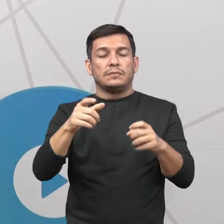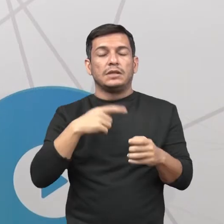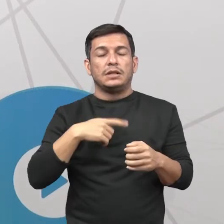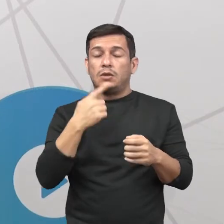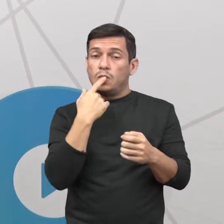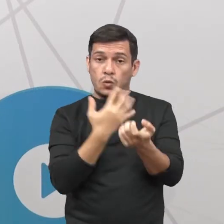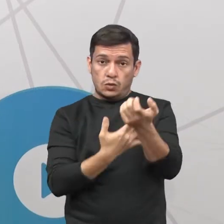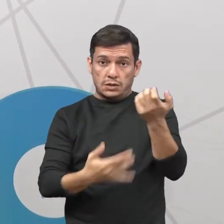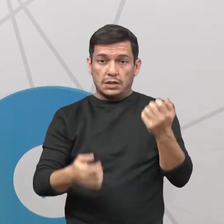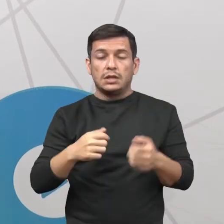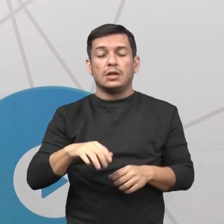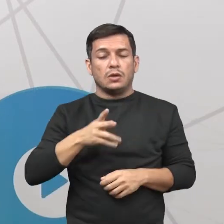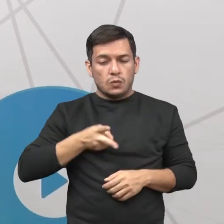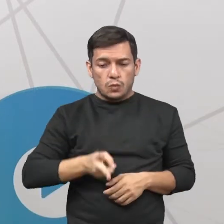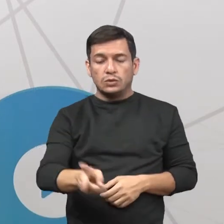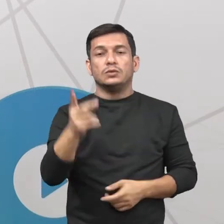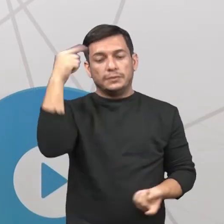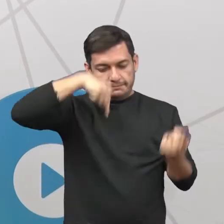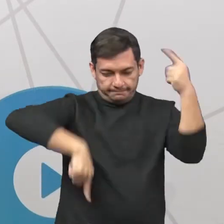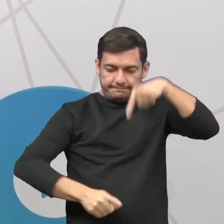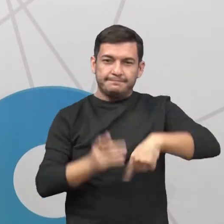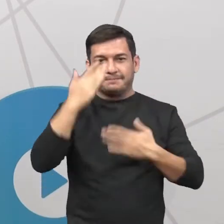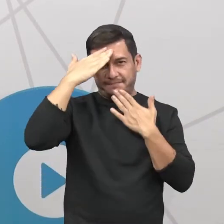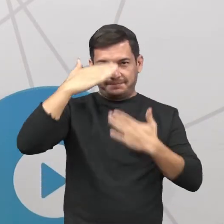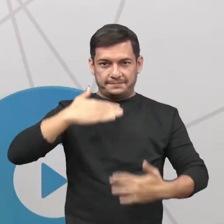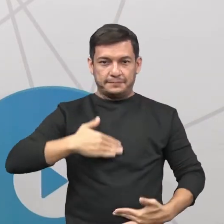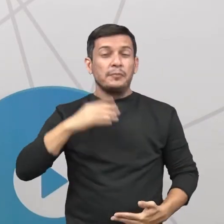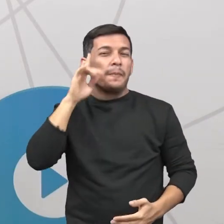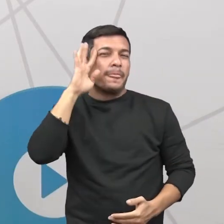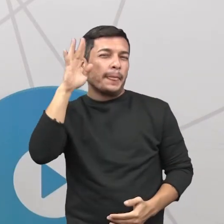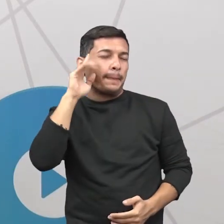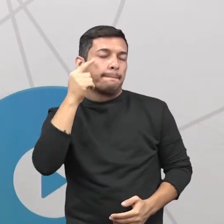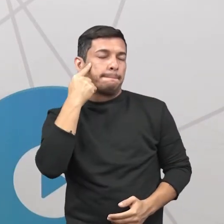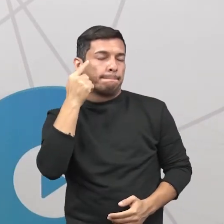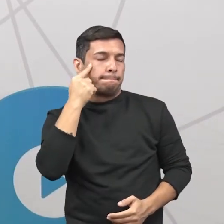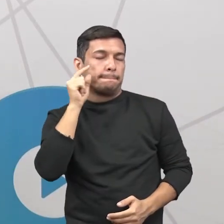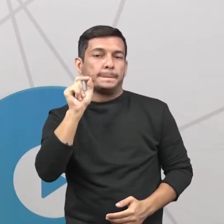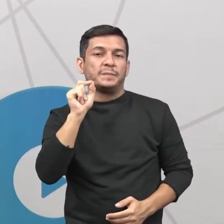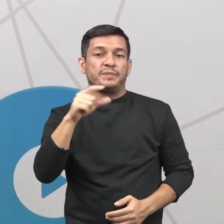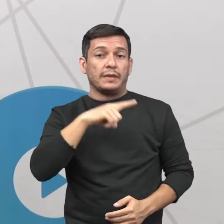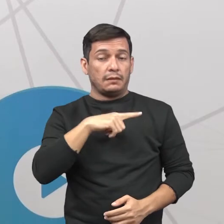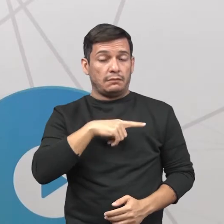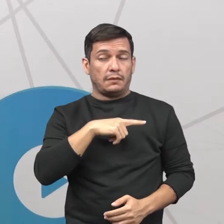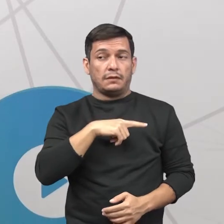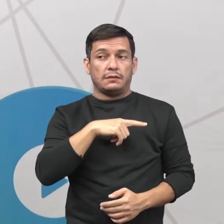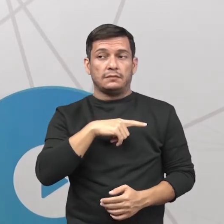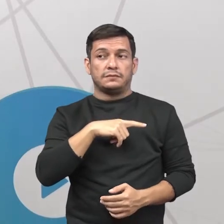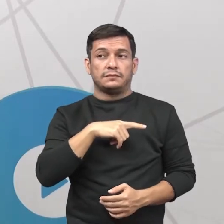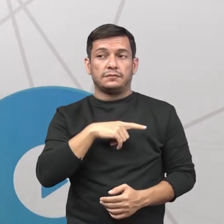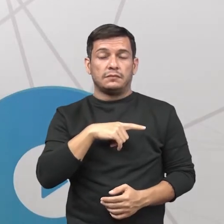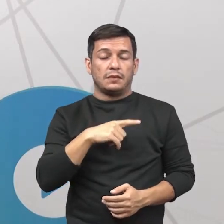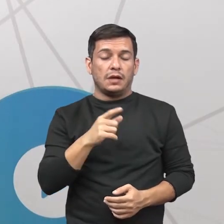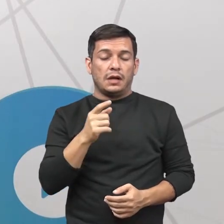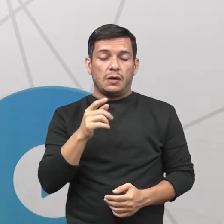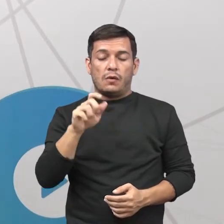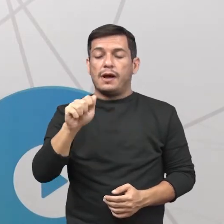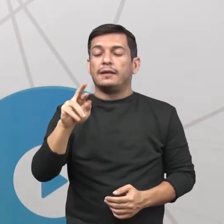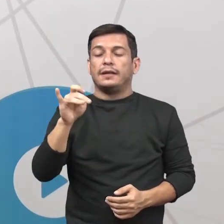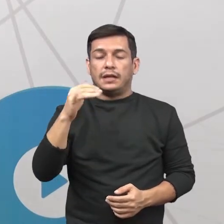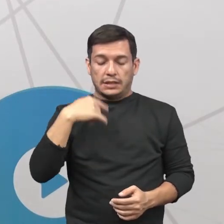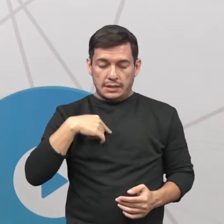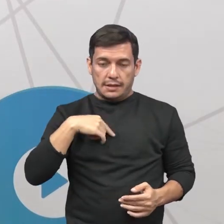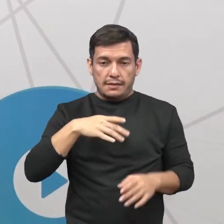que o sangue continue circulando. Imagina que a gente tem uma artéria que vai por toda a nossa